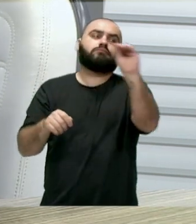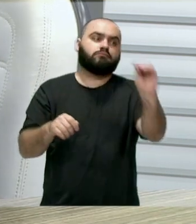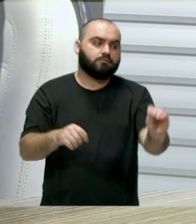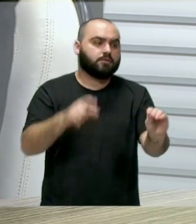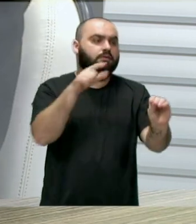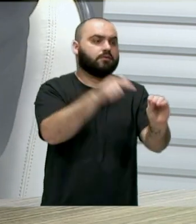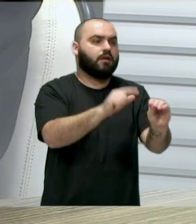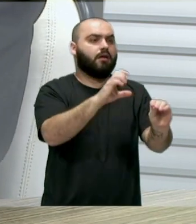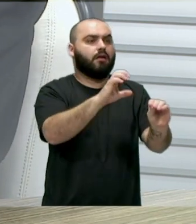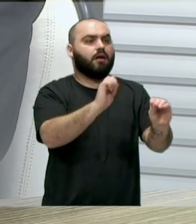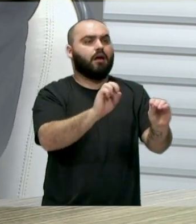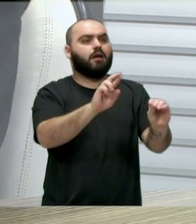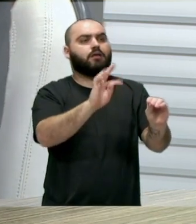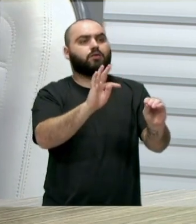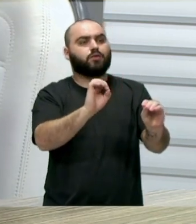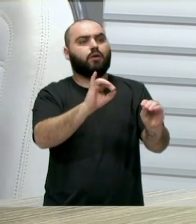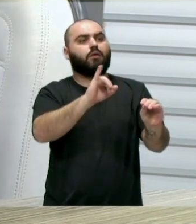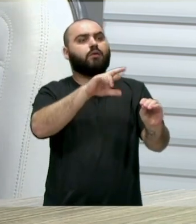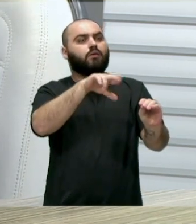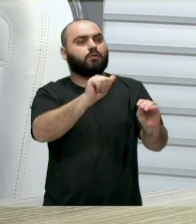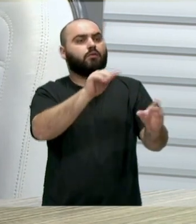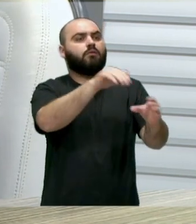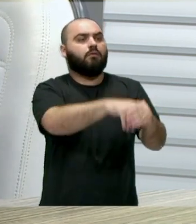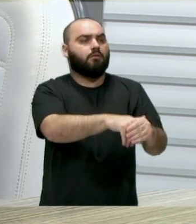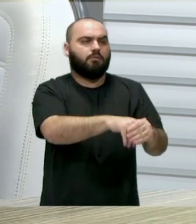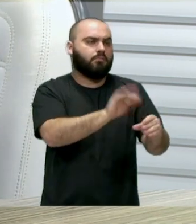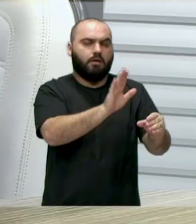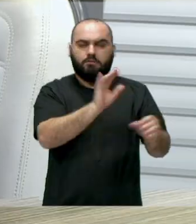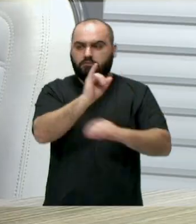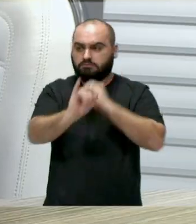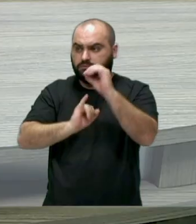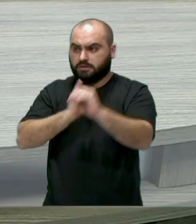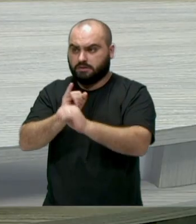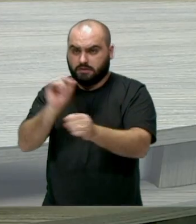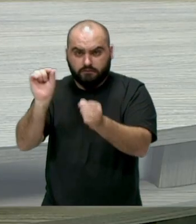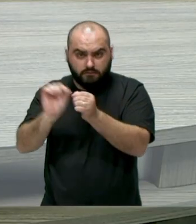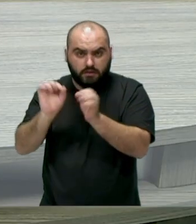ele vai fazer isso pela internet.